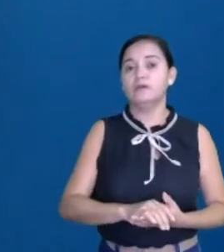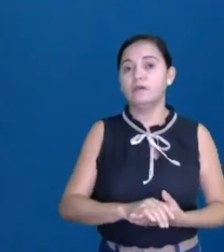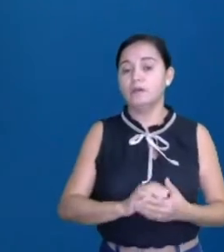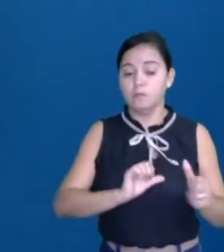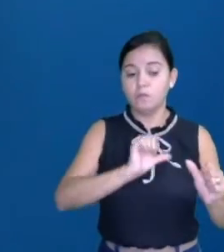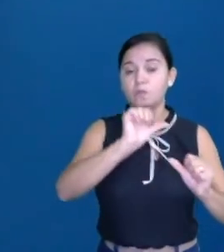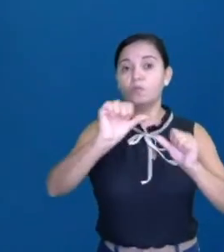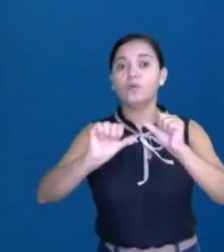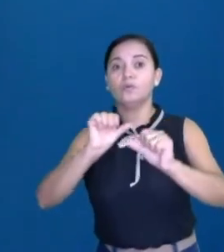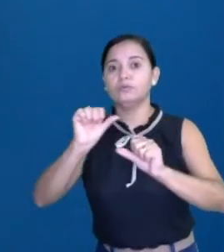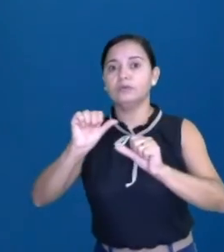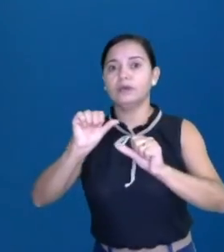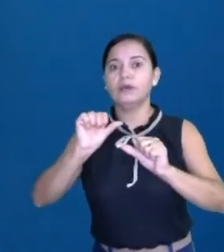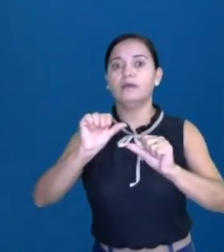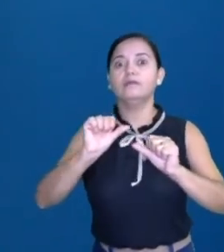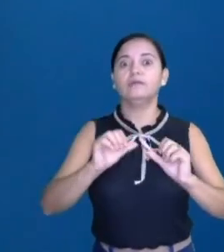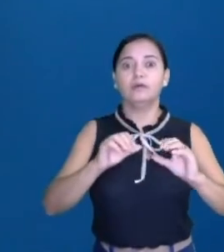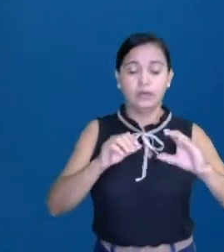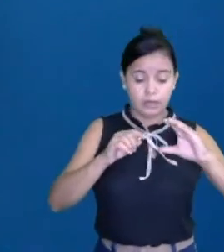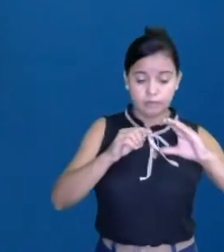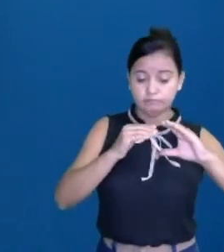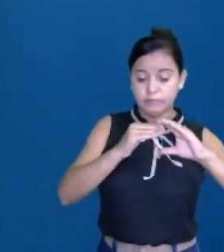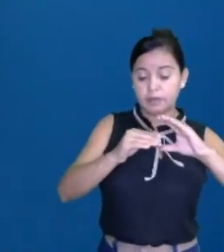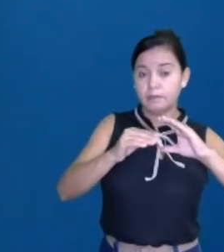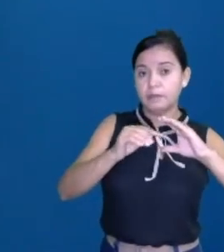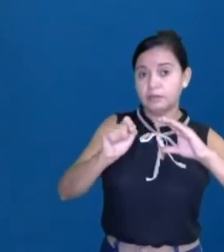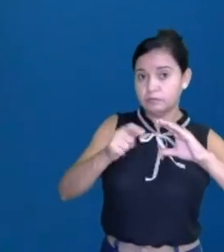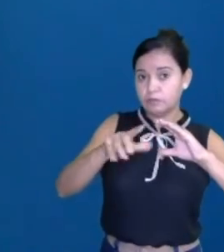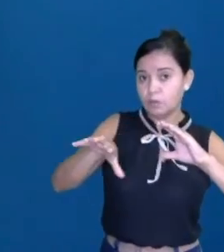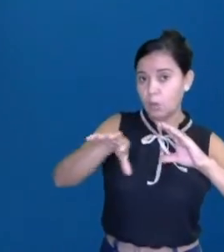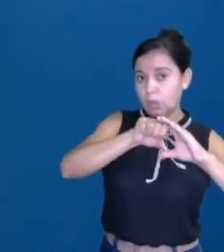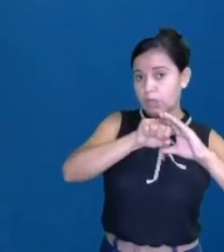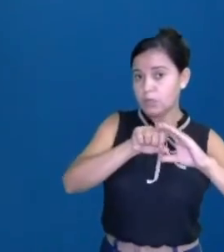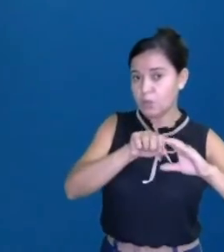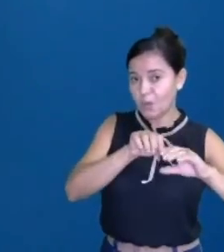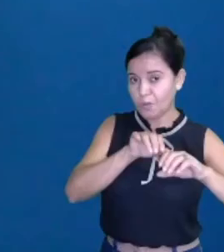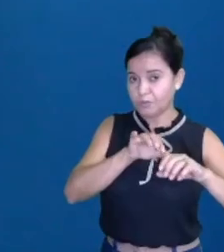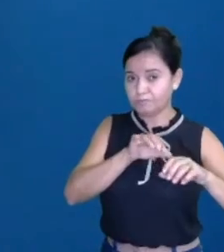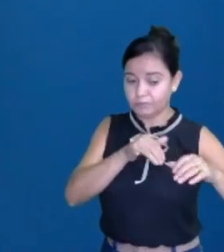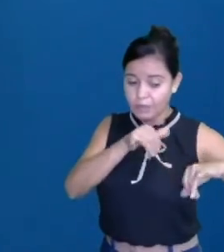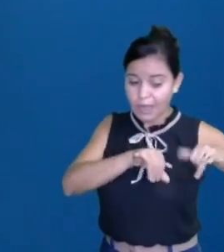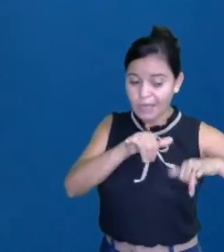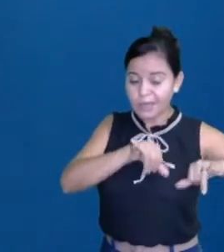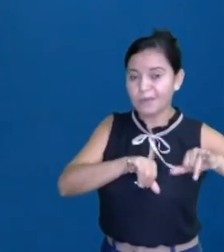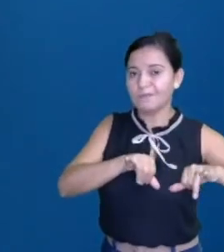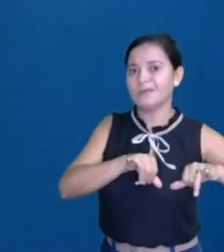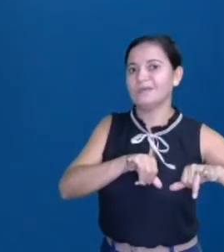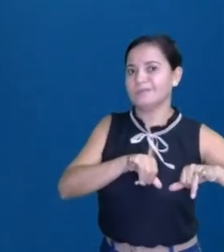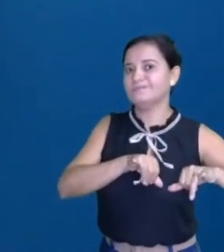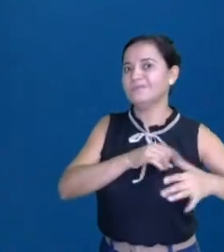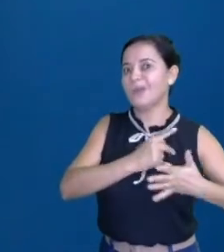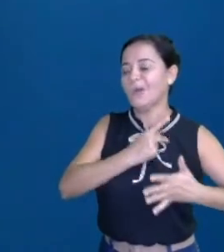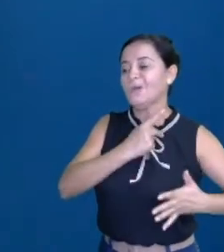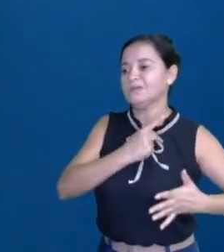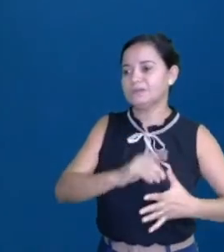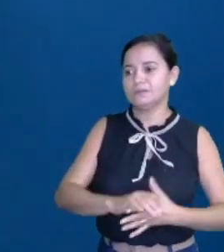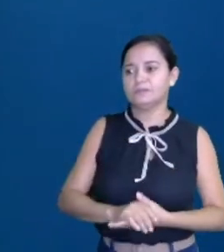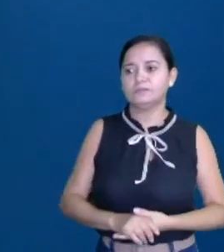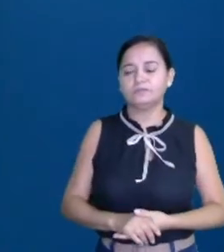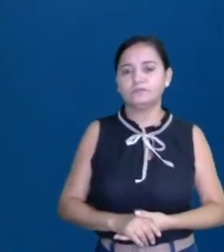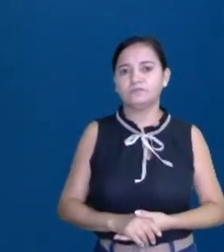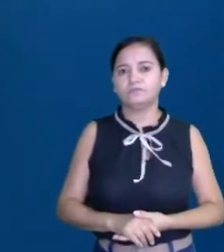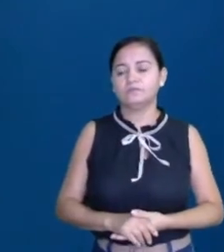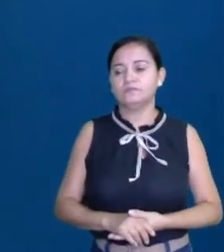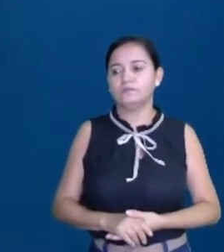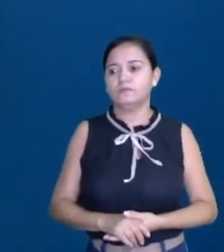que essa camada de ozônio seja destruída. Vamos ver a reação química, como é que isso acontece. Por favor, produção, vamos lá para o nosso próximo momento. Então tá